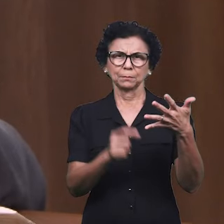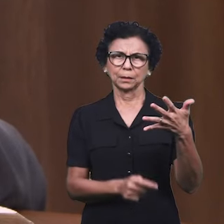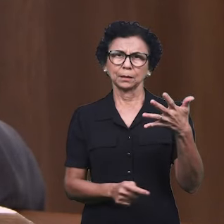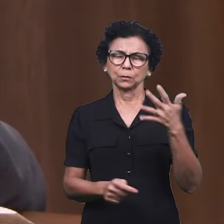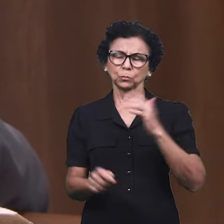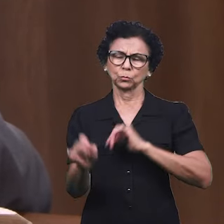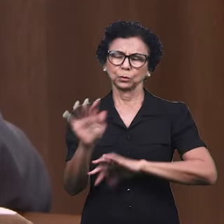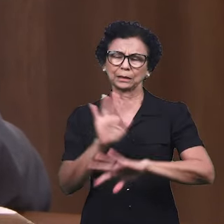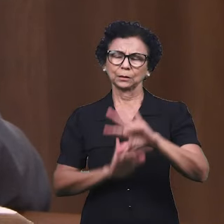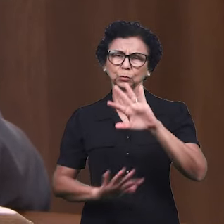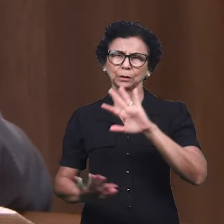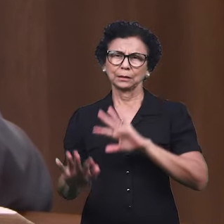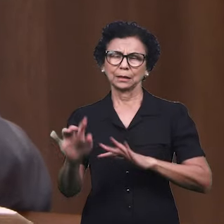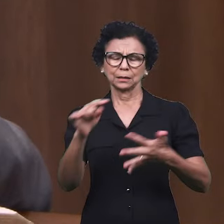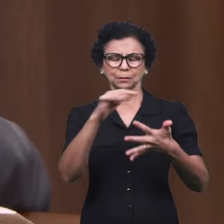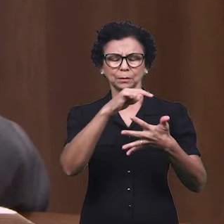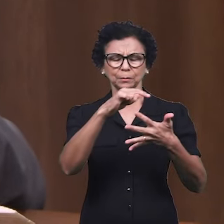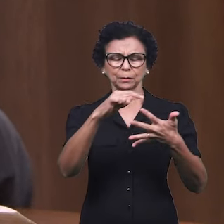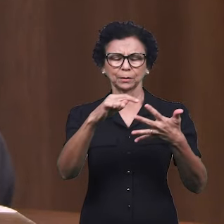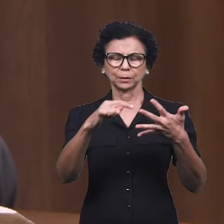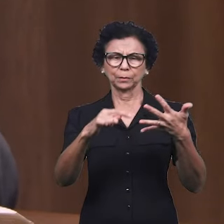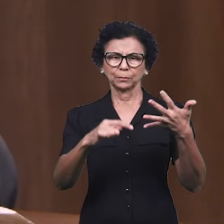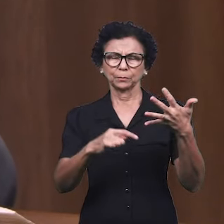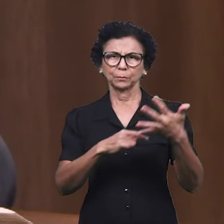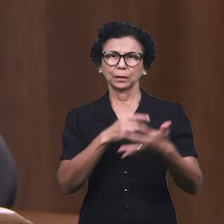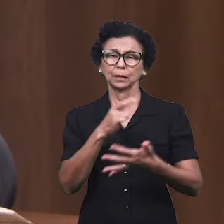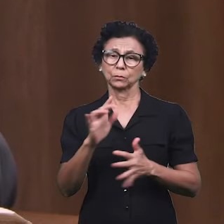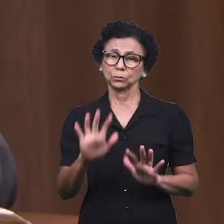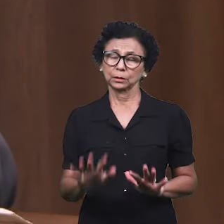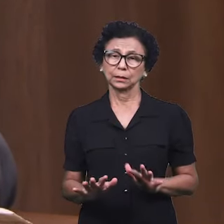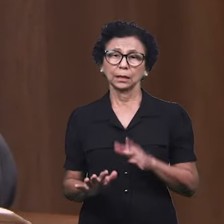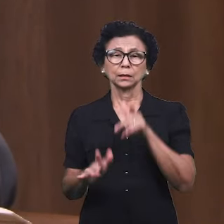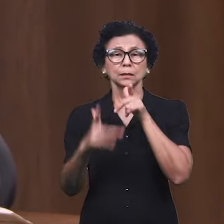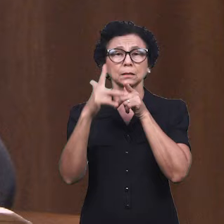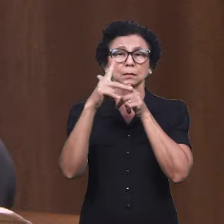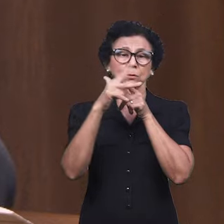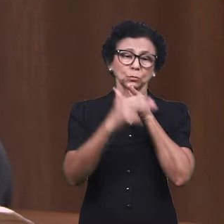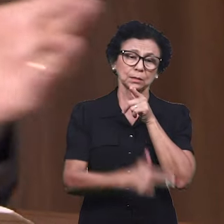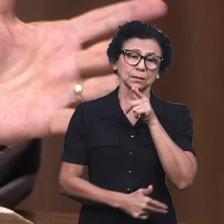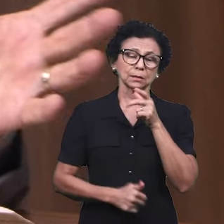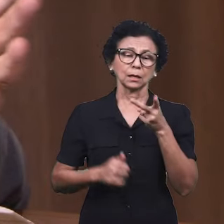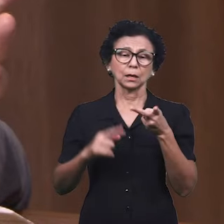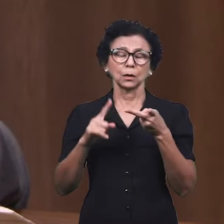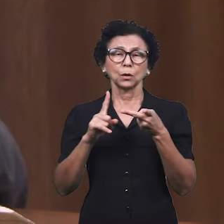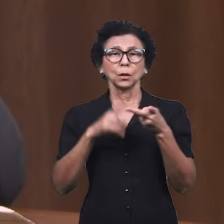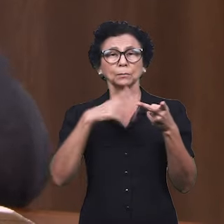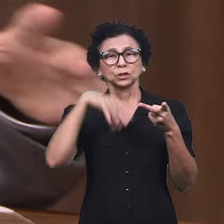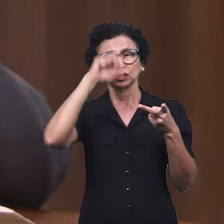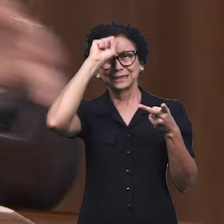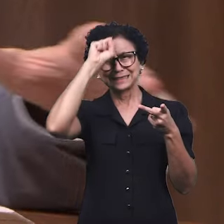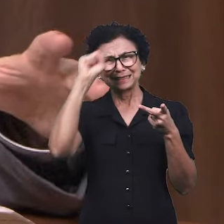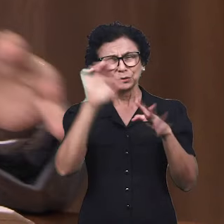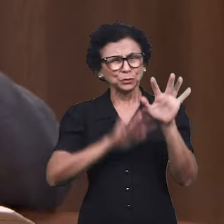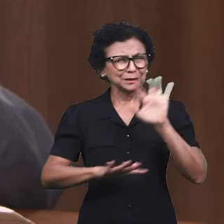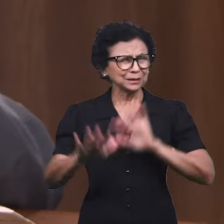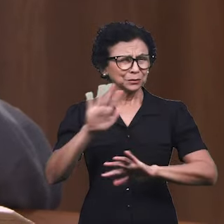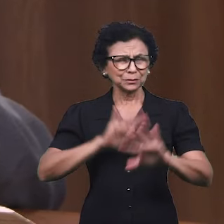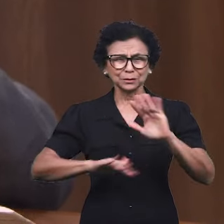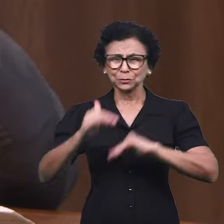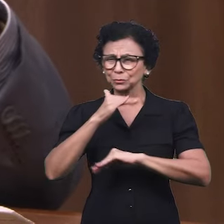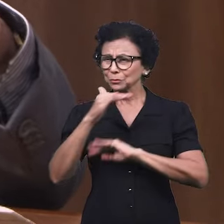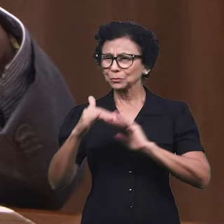com a filosofia, cuidado com a circuncisão, cuidado com o misticismo, cuidado com tudo isso.